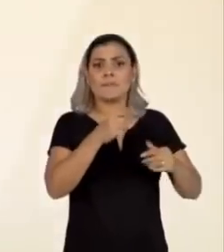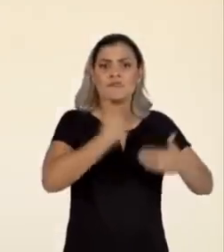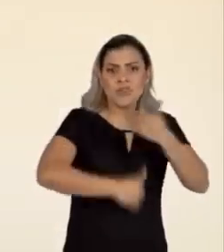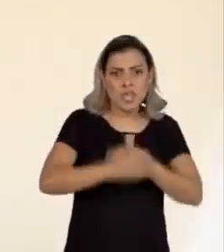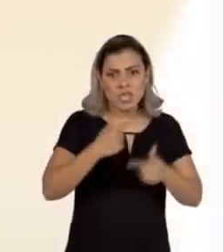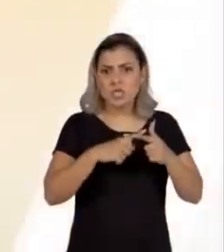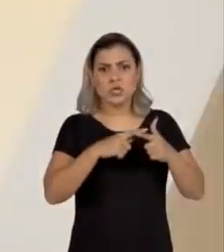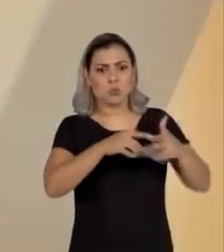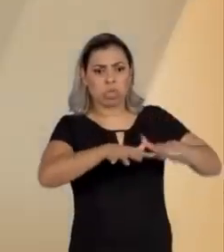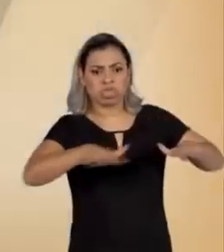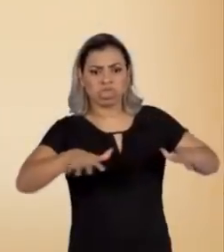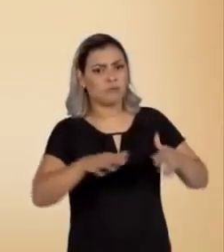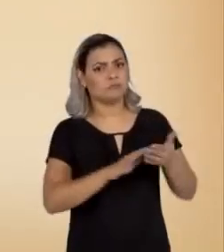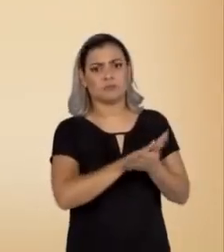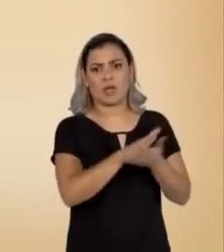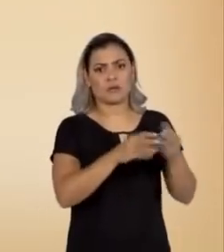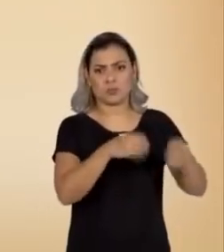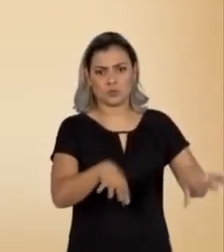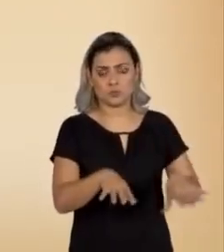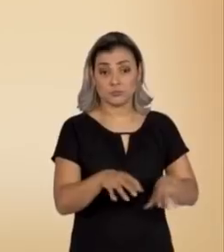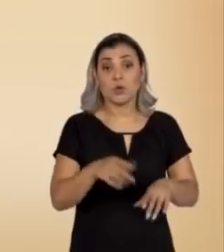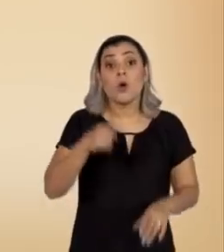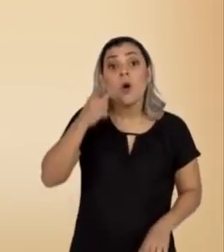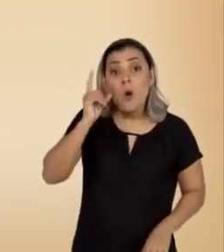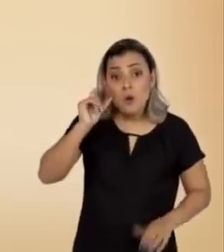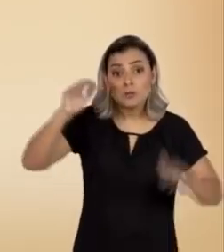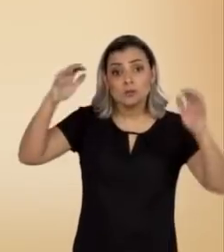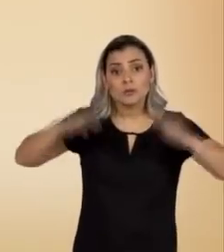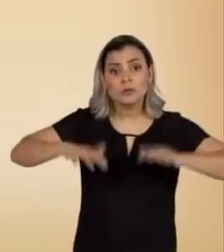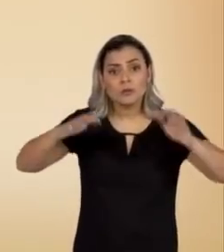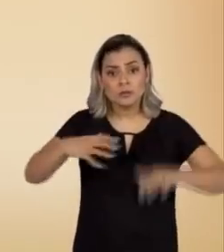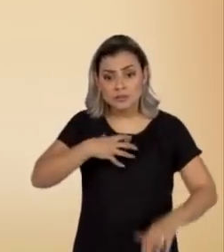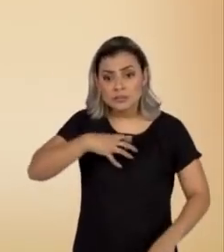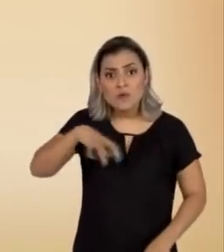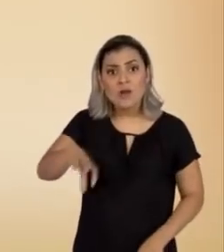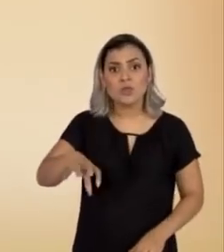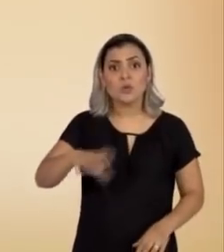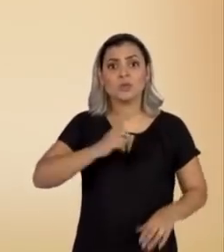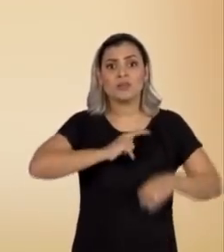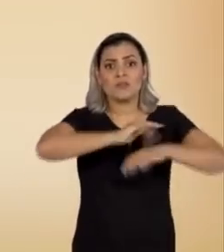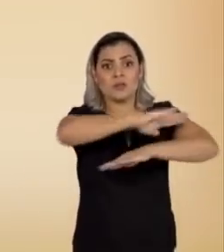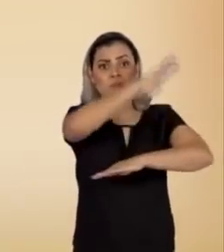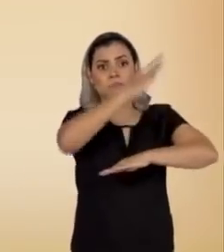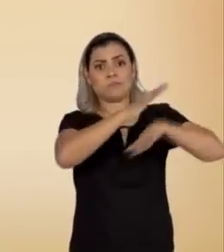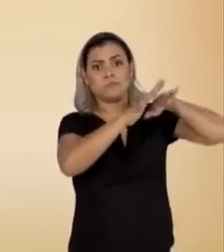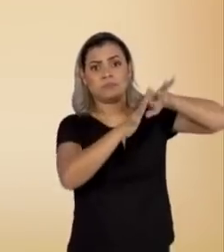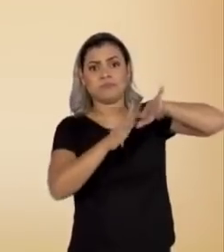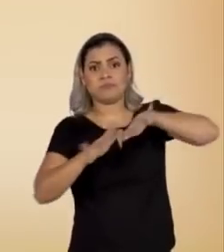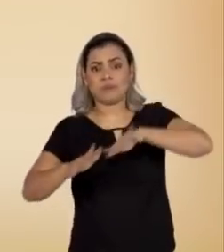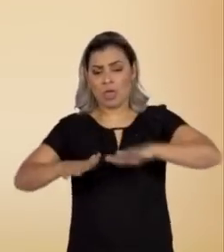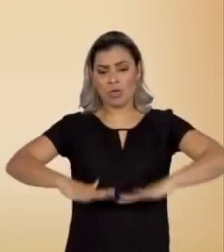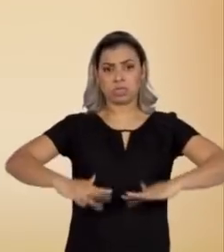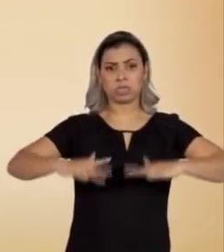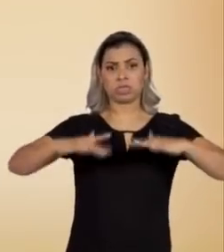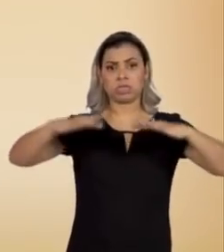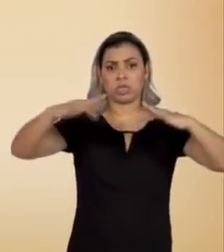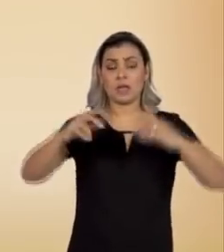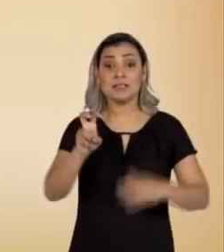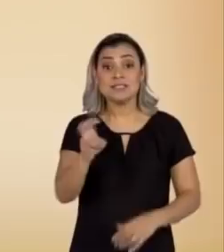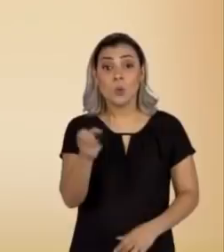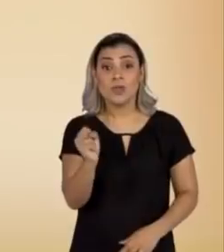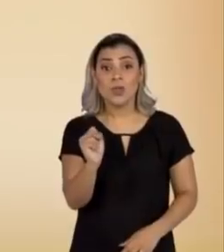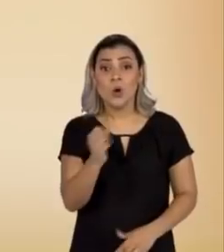feridos. As chuvas que caem desde ontem em Salvador alagaram ruas e causaram deslizamentos. Os bombeiros atenderam a